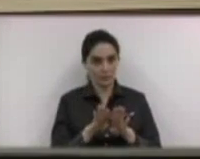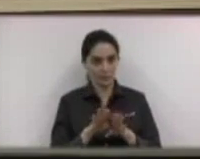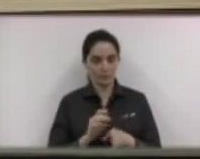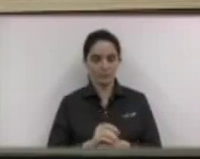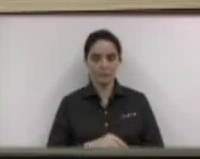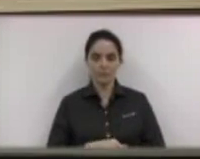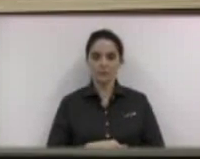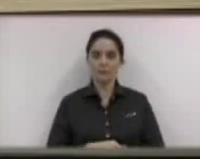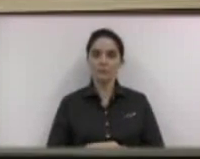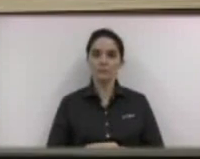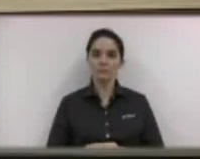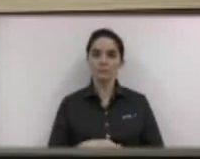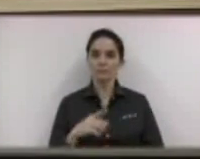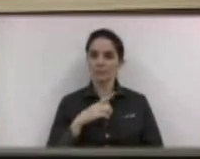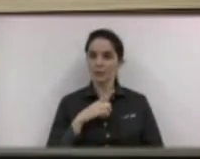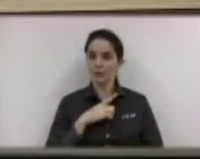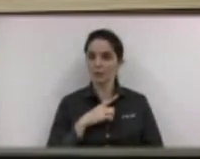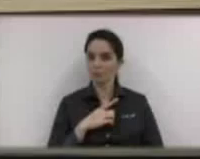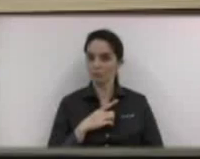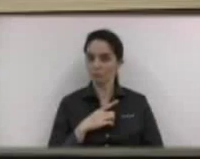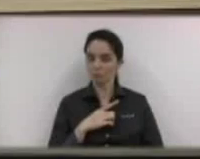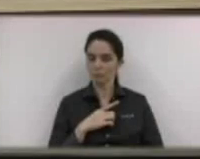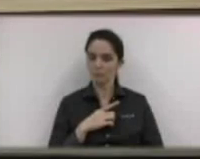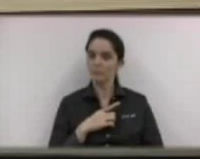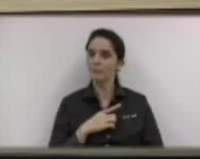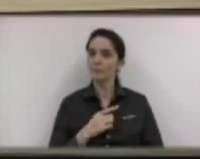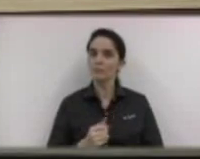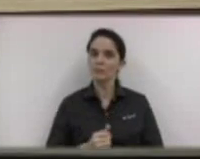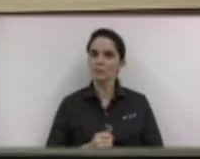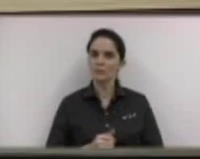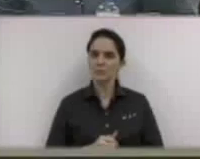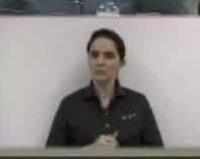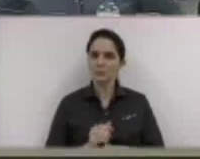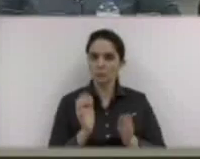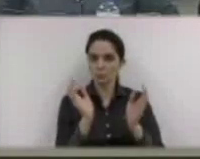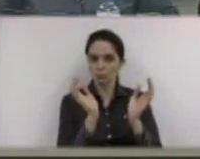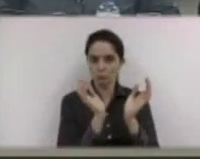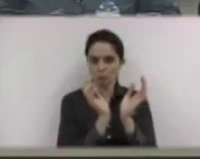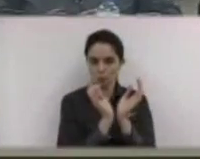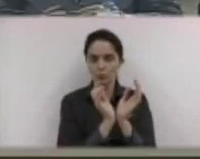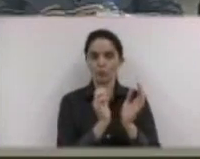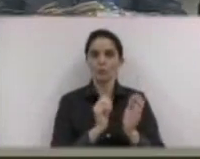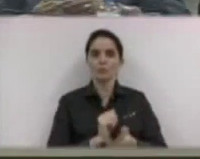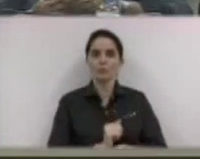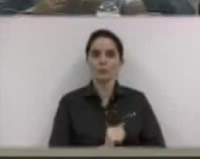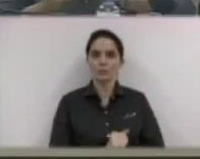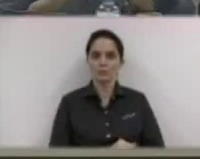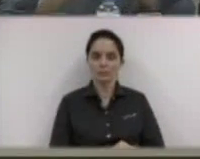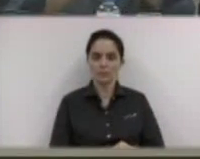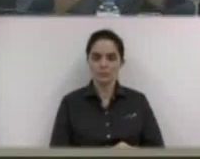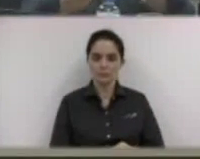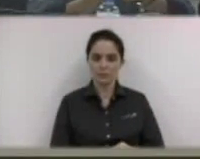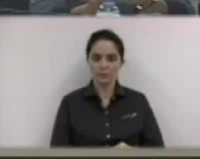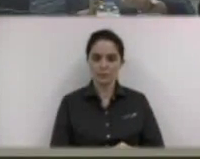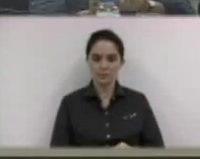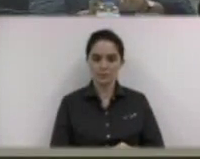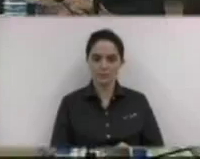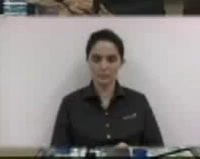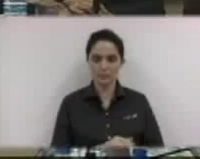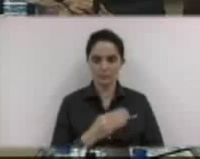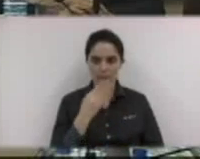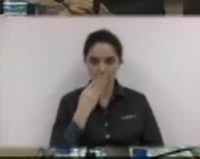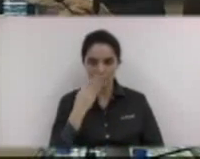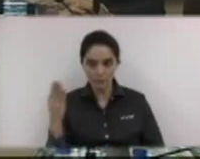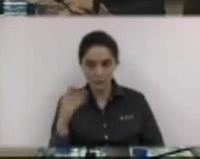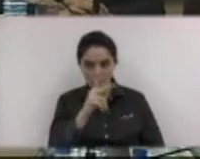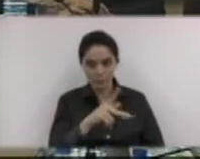novamente existe um grupo querendo instalar na nossa cidade, com todo o direito, vereador Wilson, se tiver documentado, com os documentos